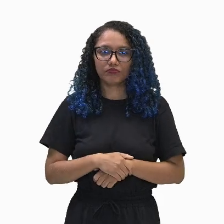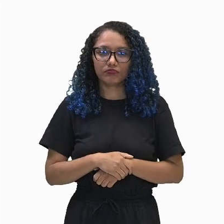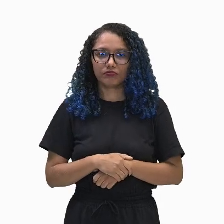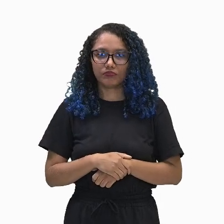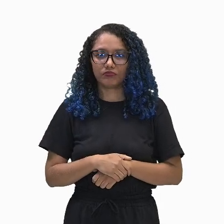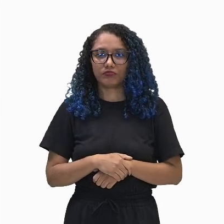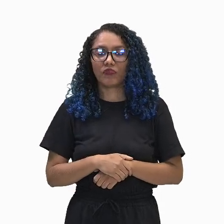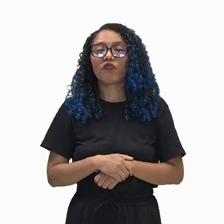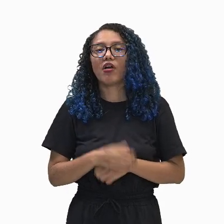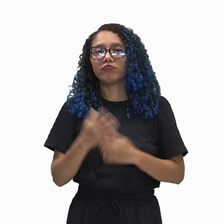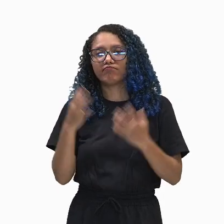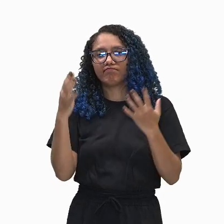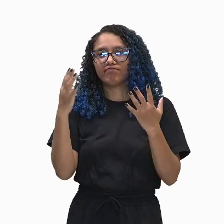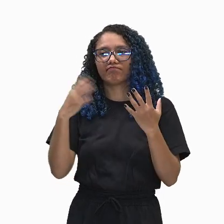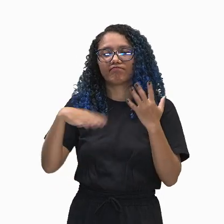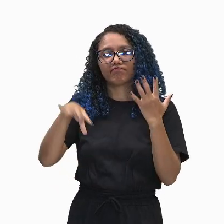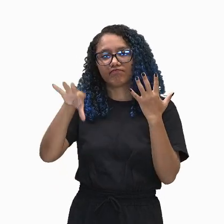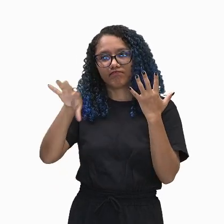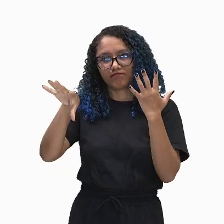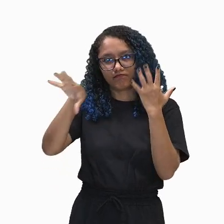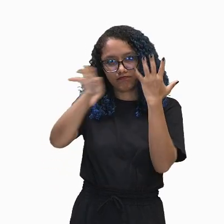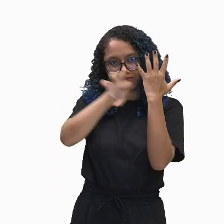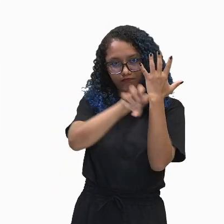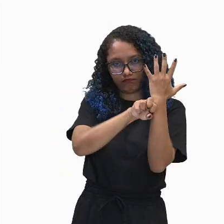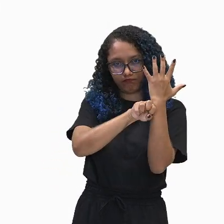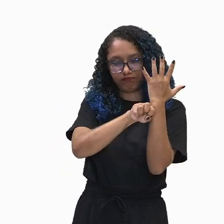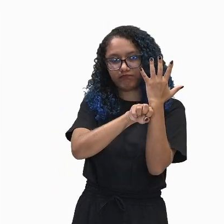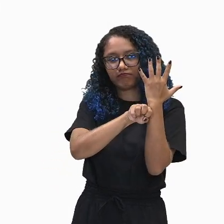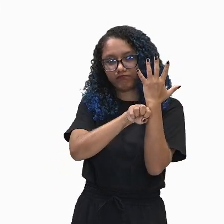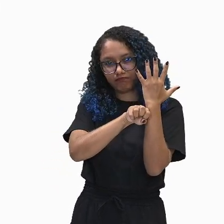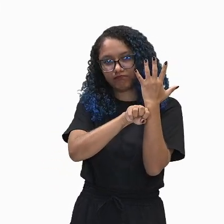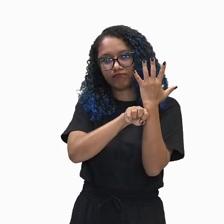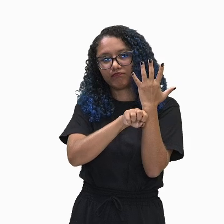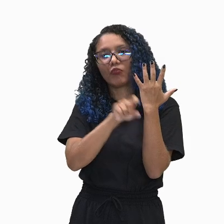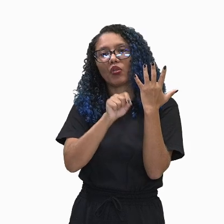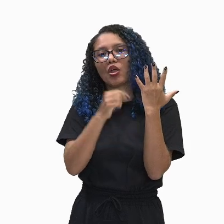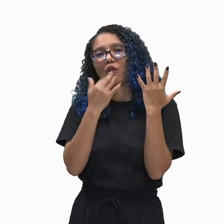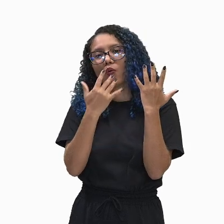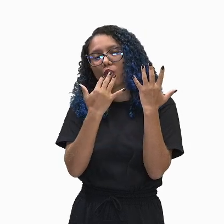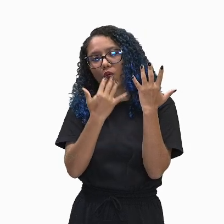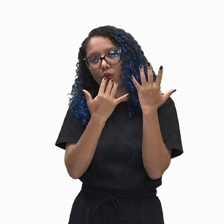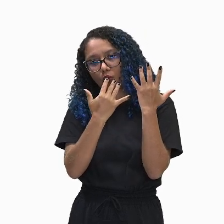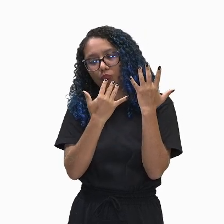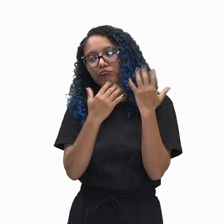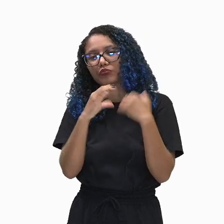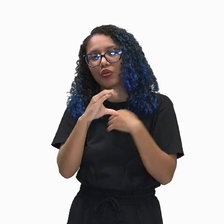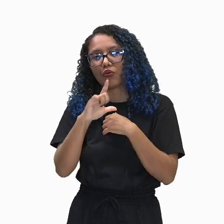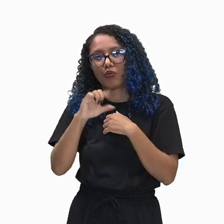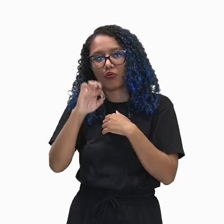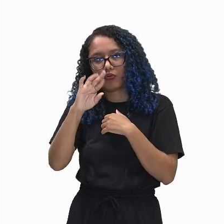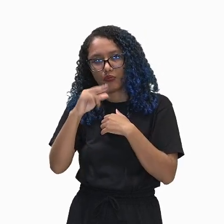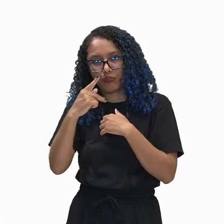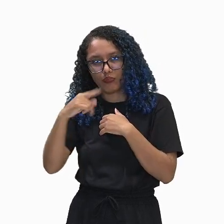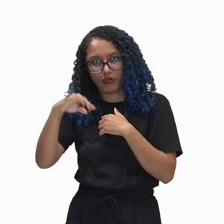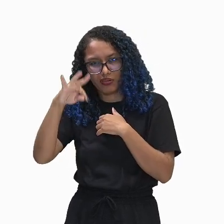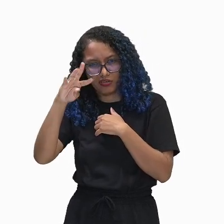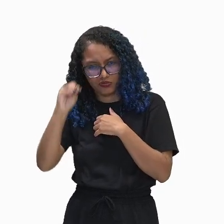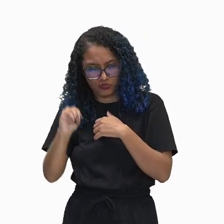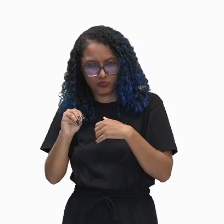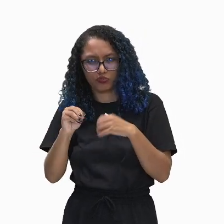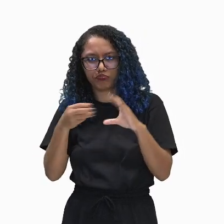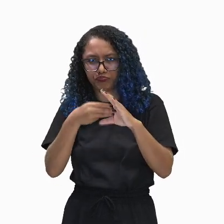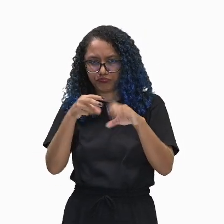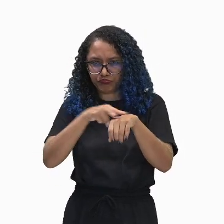ser captado pelo pigmento fotossintetizante, que é o cloroplasto, e depois dele